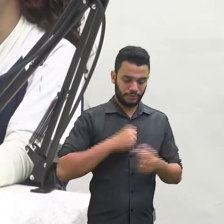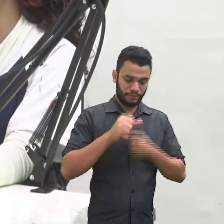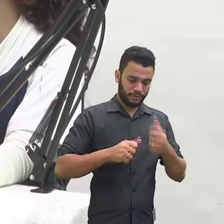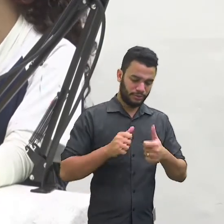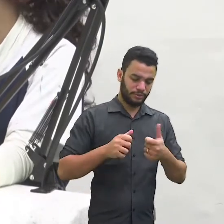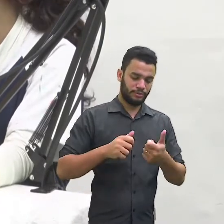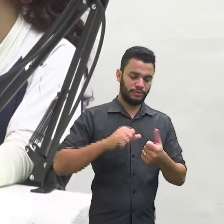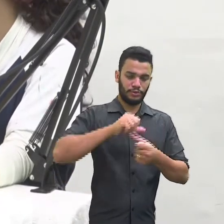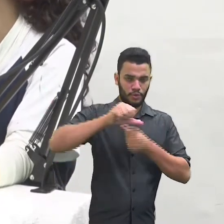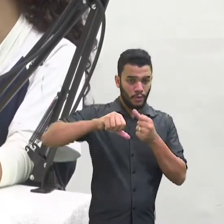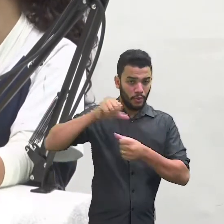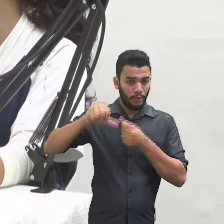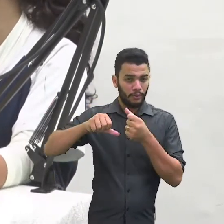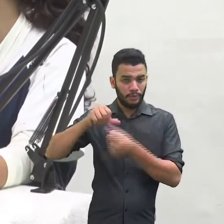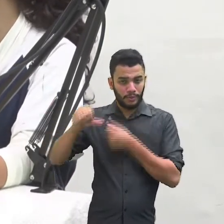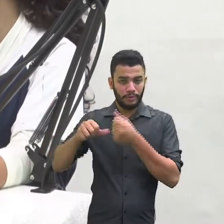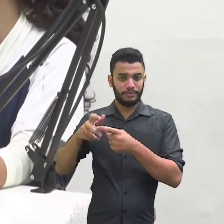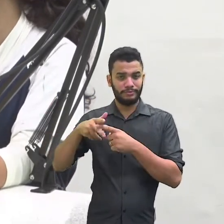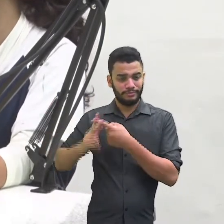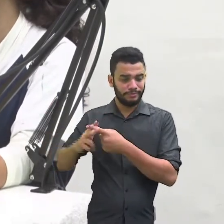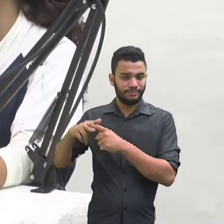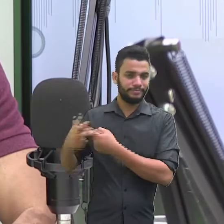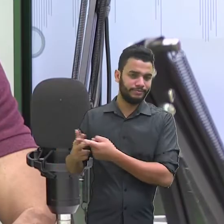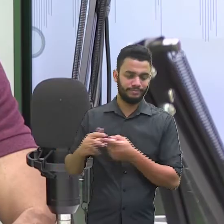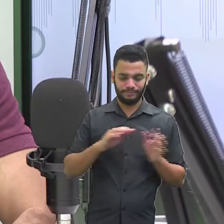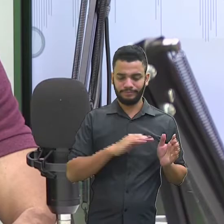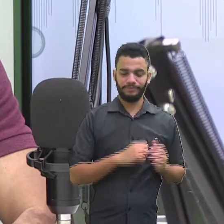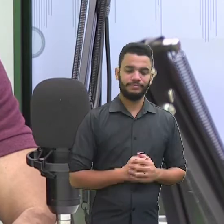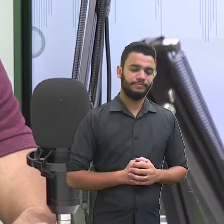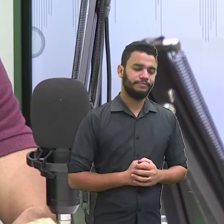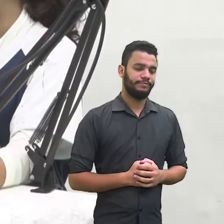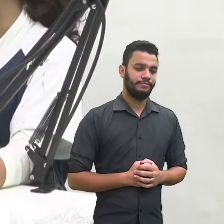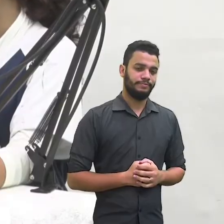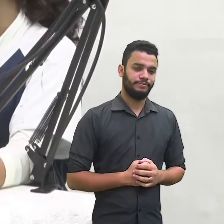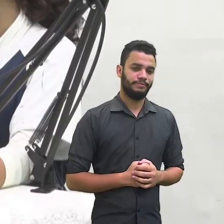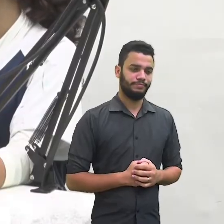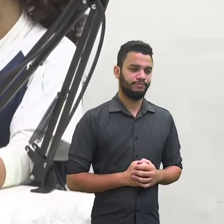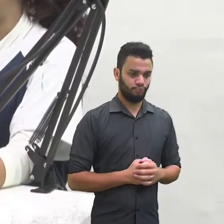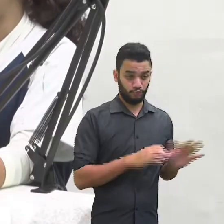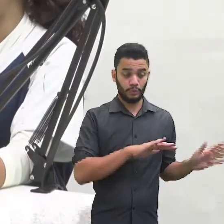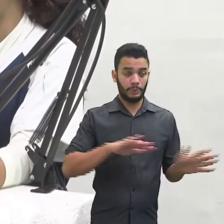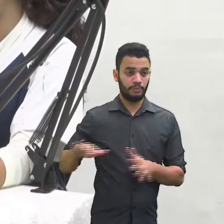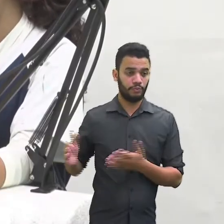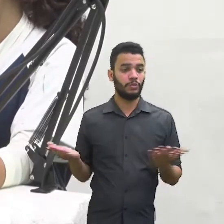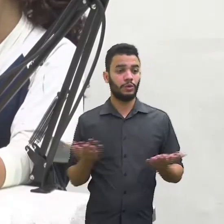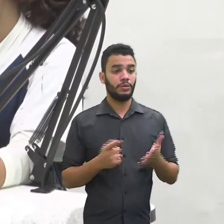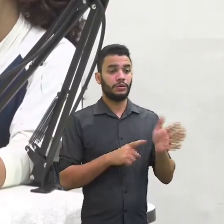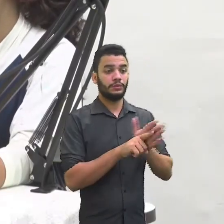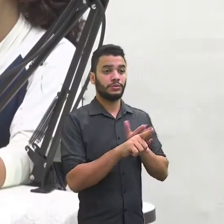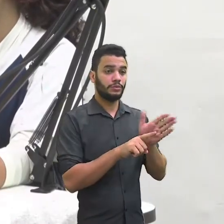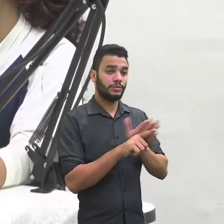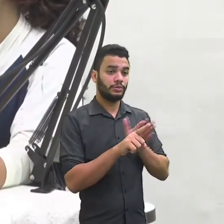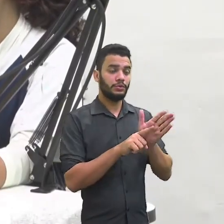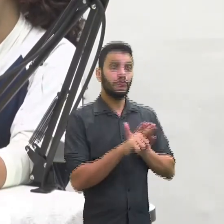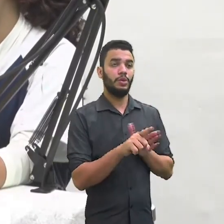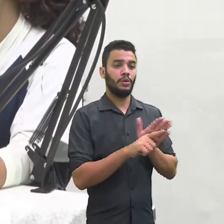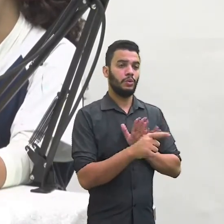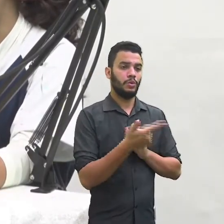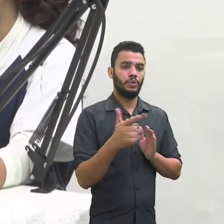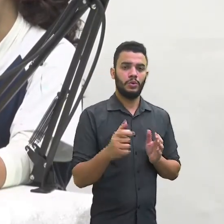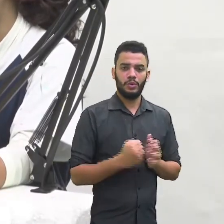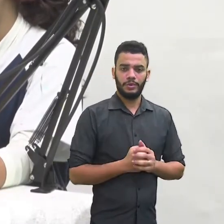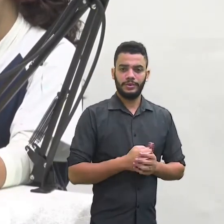que esses são os maiores erros que o ser humano comete. Então, educar. Na prática, não é uma